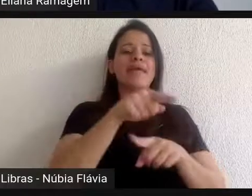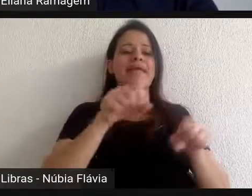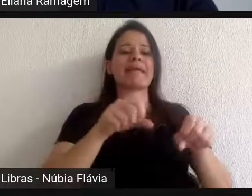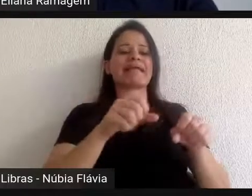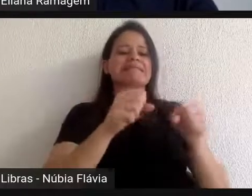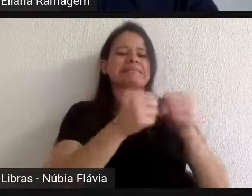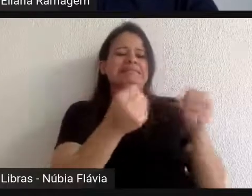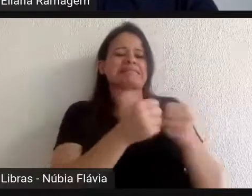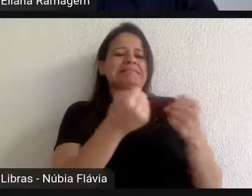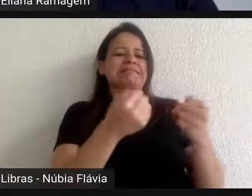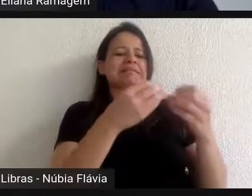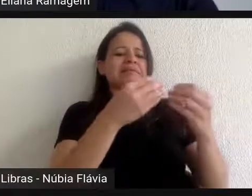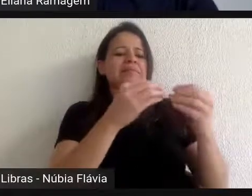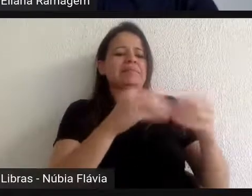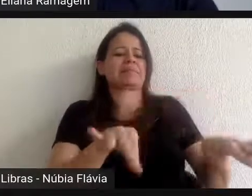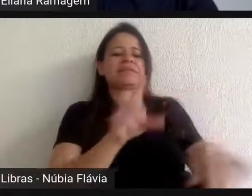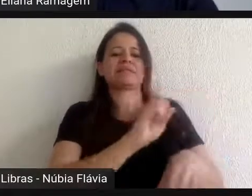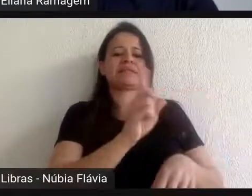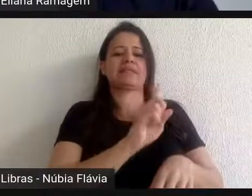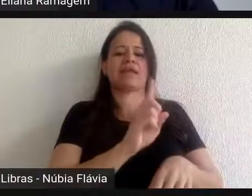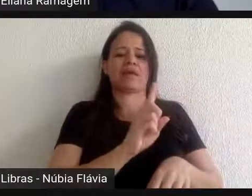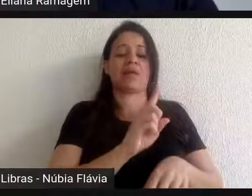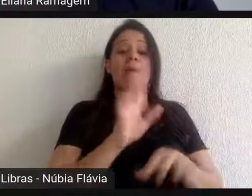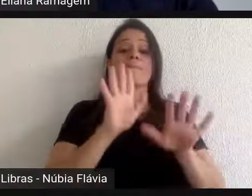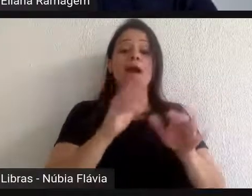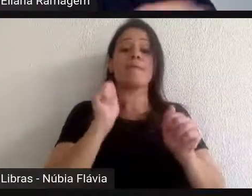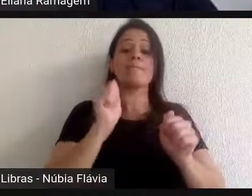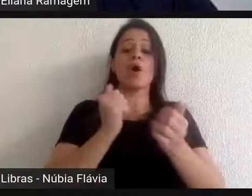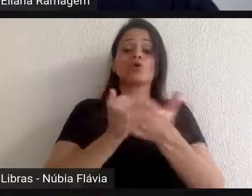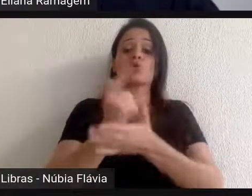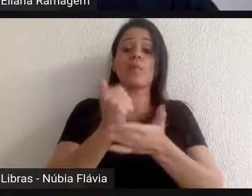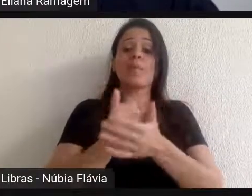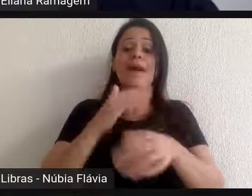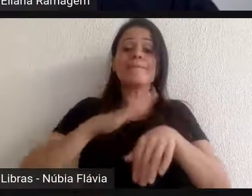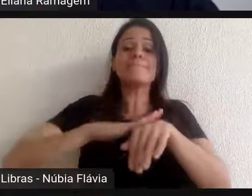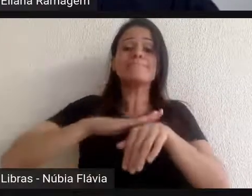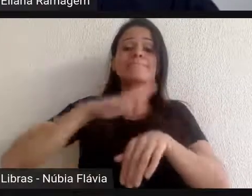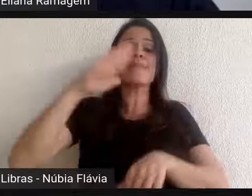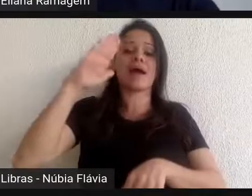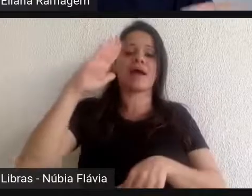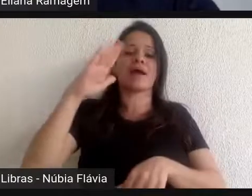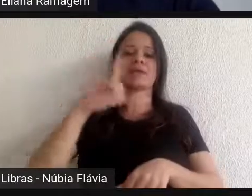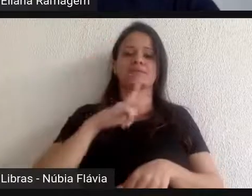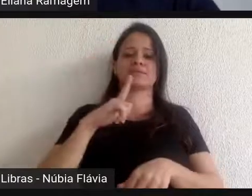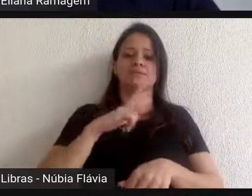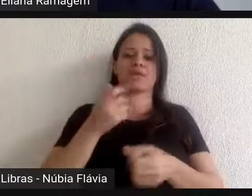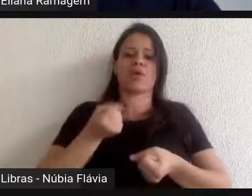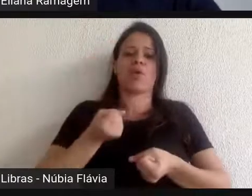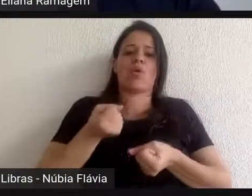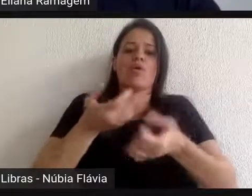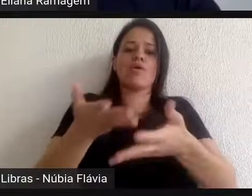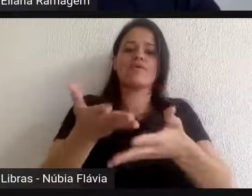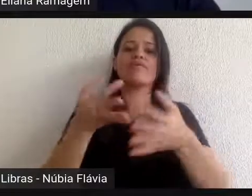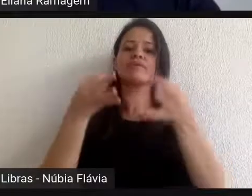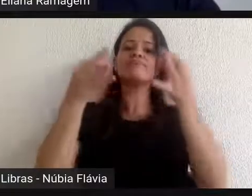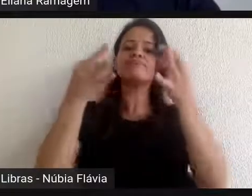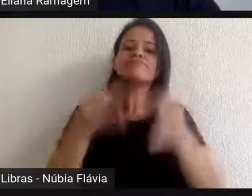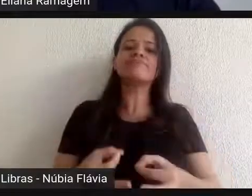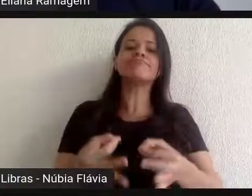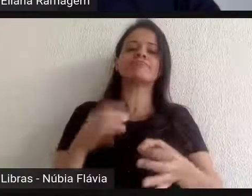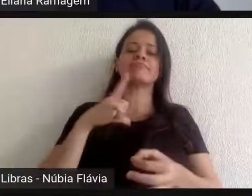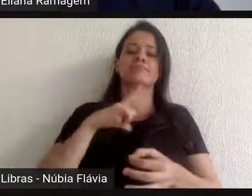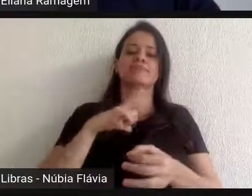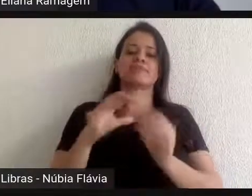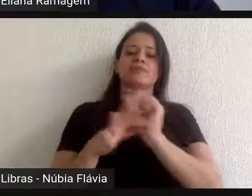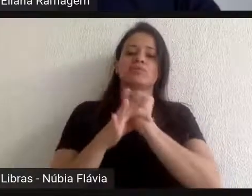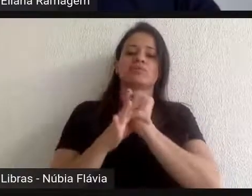saindo muito de casa, mas ao mesmo tempo a gente também ter essa oferta garantida, que é o que vai assegurar que a